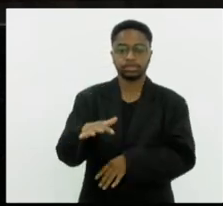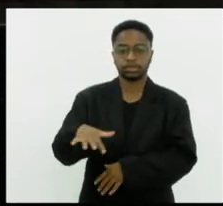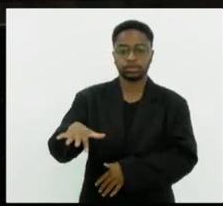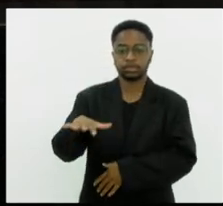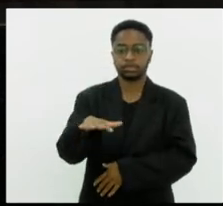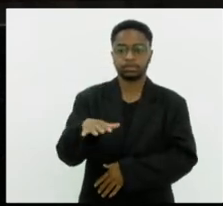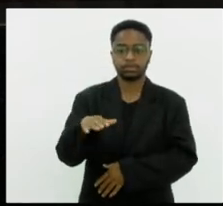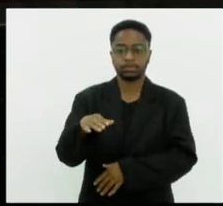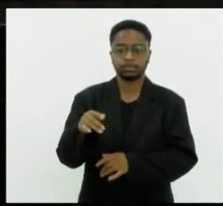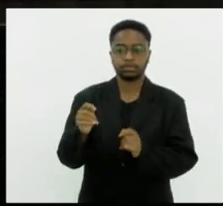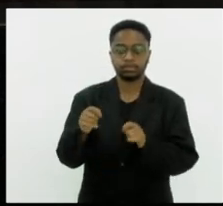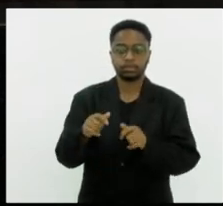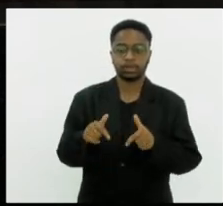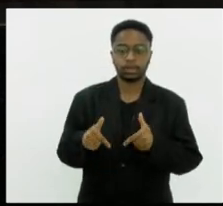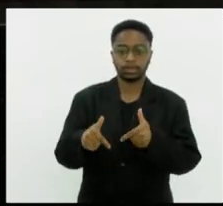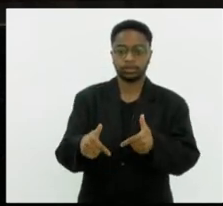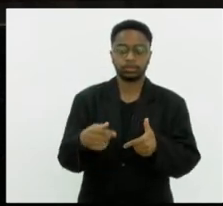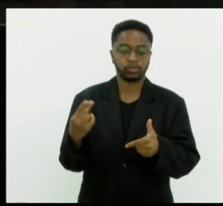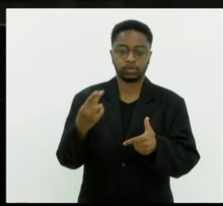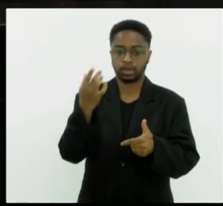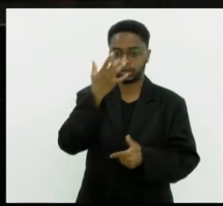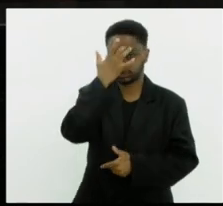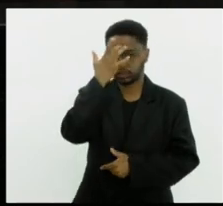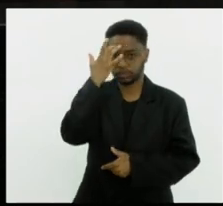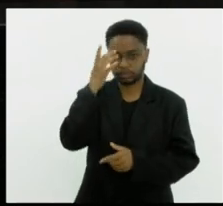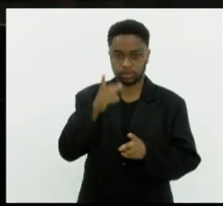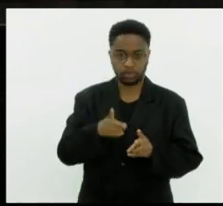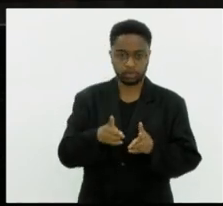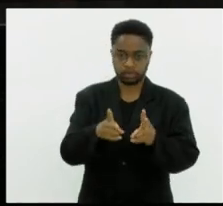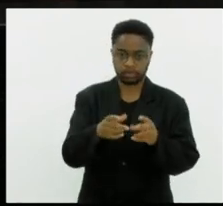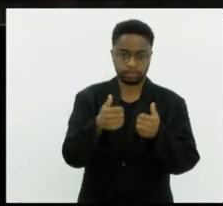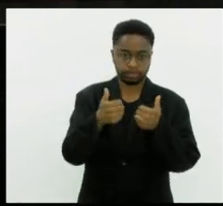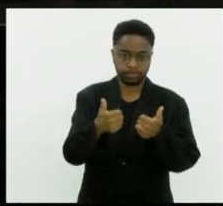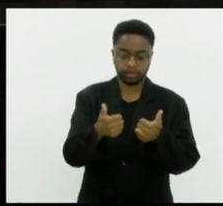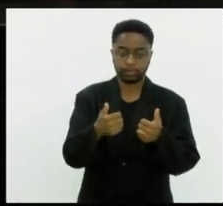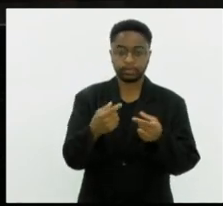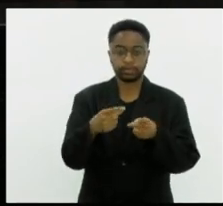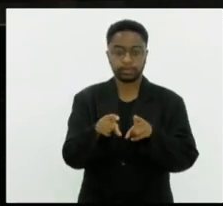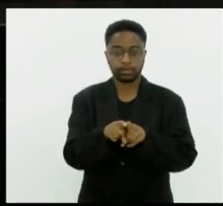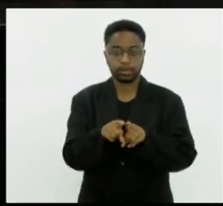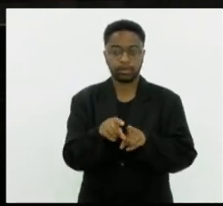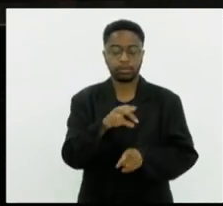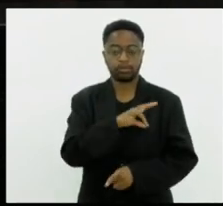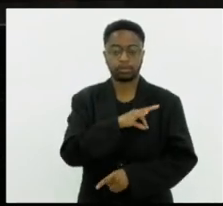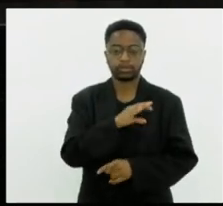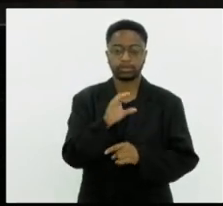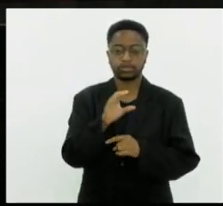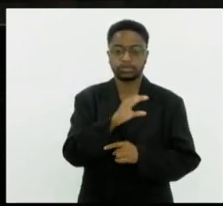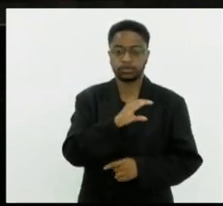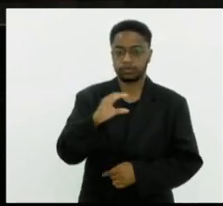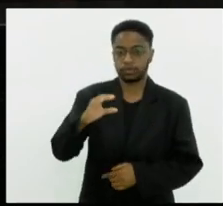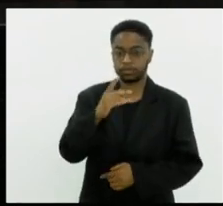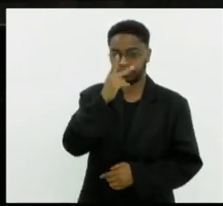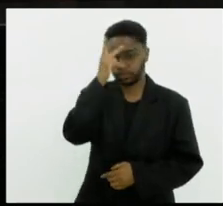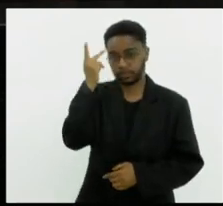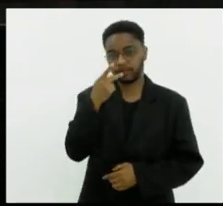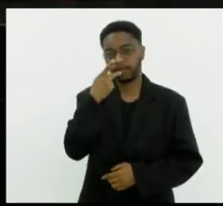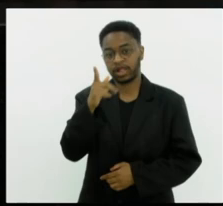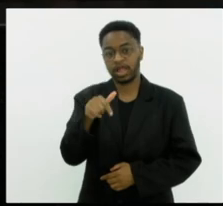não tem saúde mental que aguente. E o policial civil visto como corrupto, como